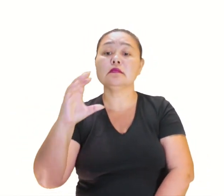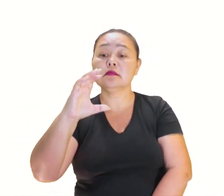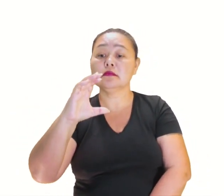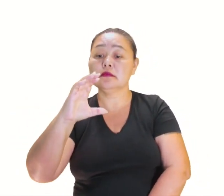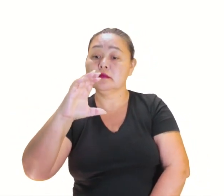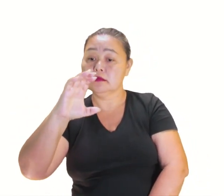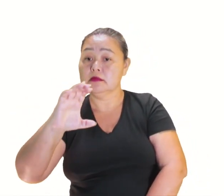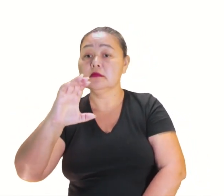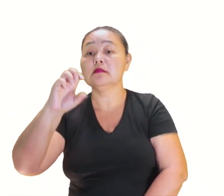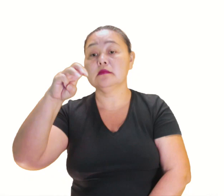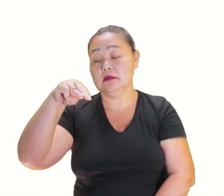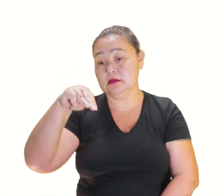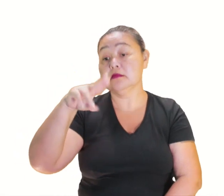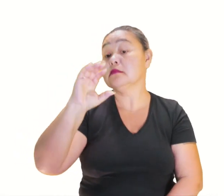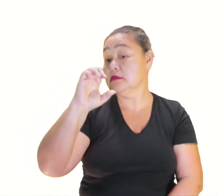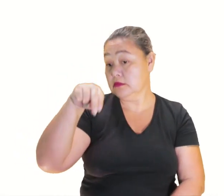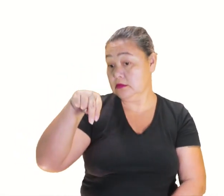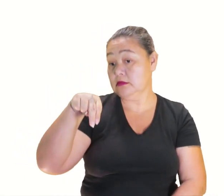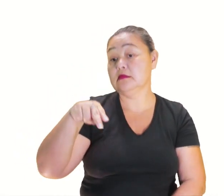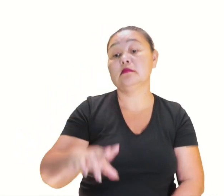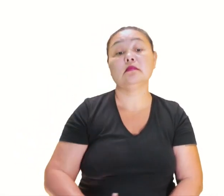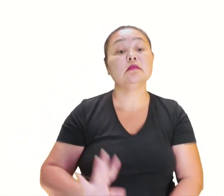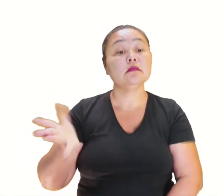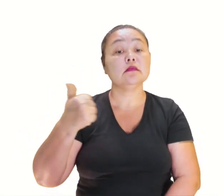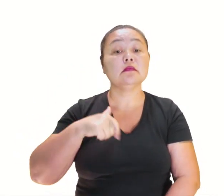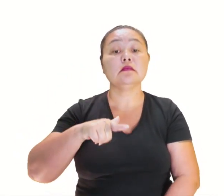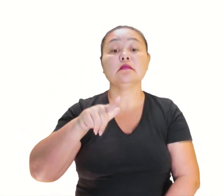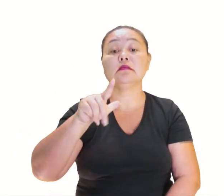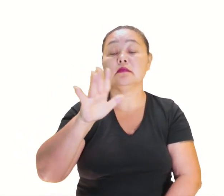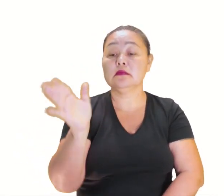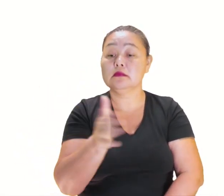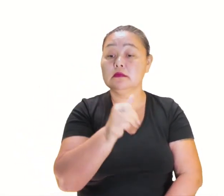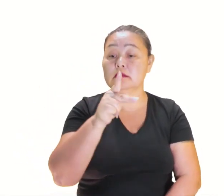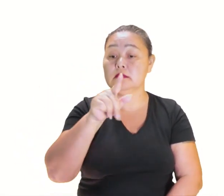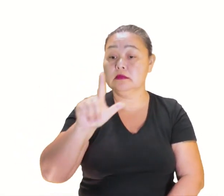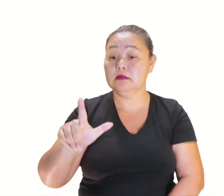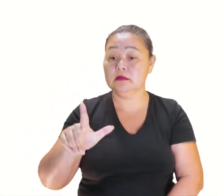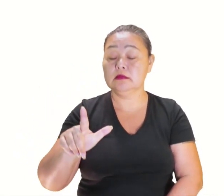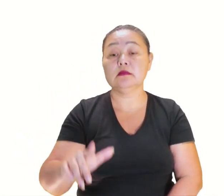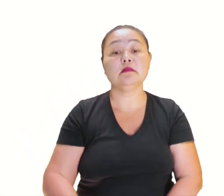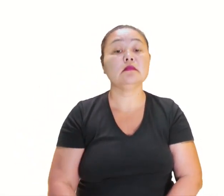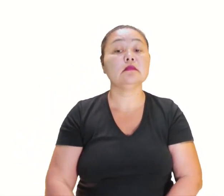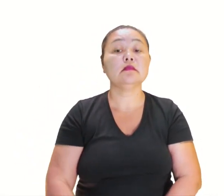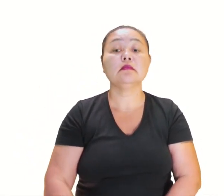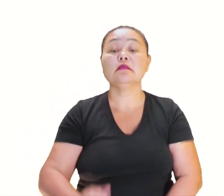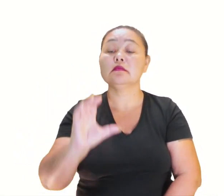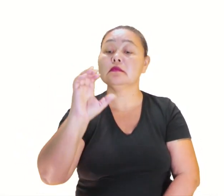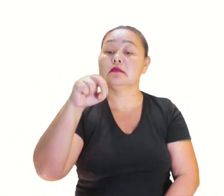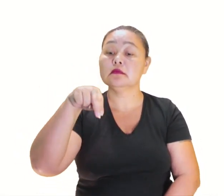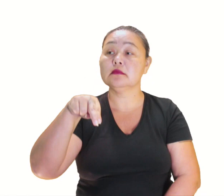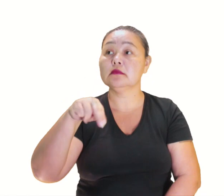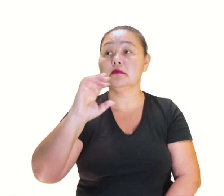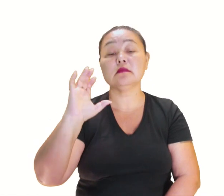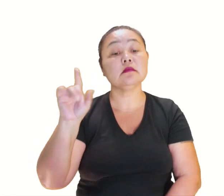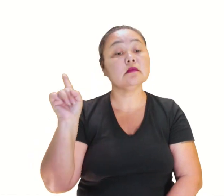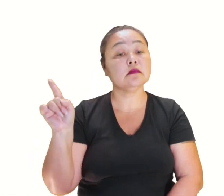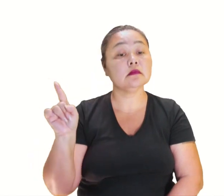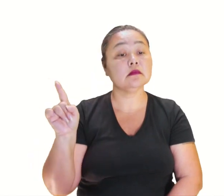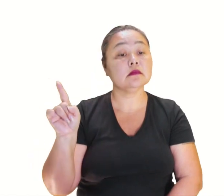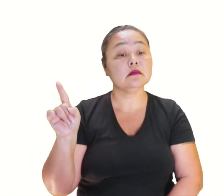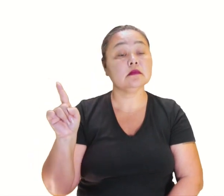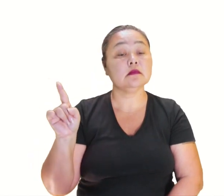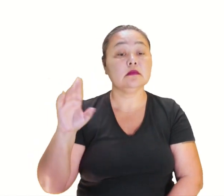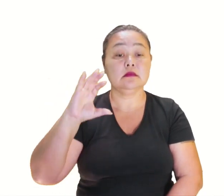de CN, pode ser? CN, coeficiente pode numérico. ser. E a parte literal? PL. PL, né? Então, quem é o coeficiente numérico nesse caso